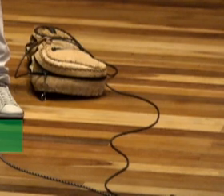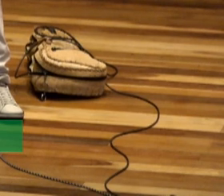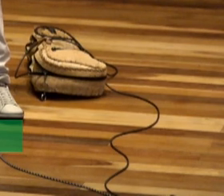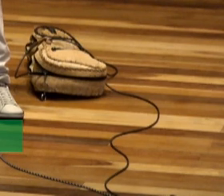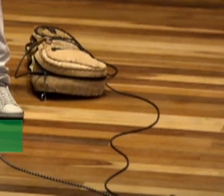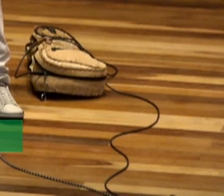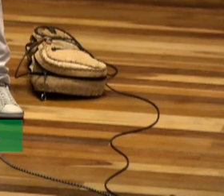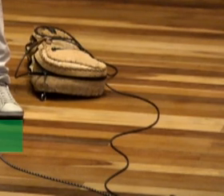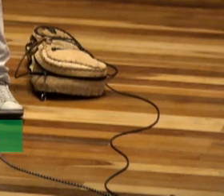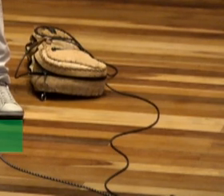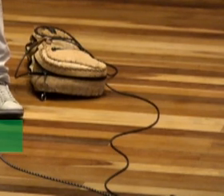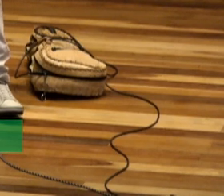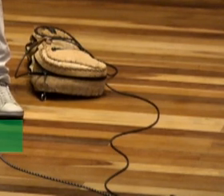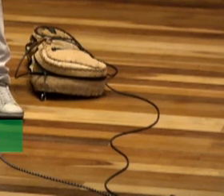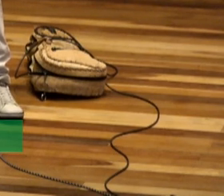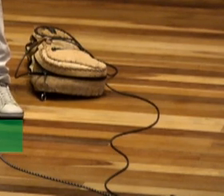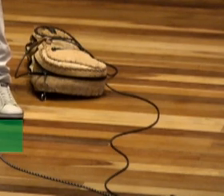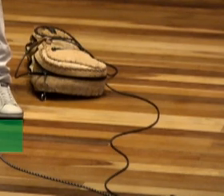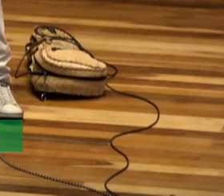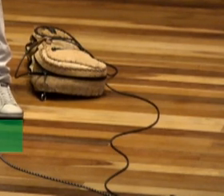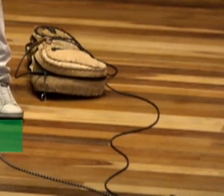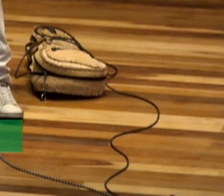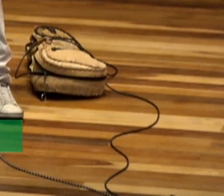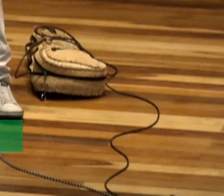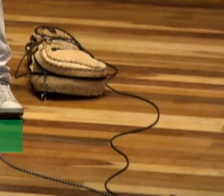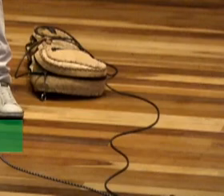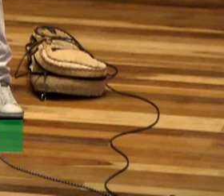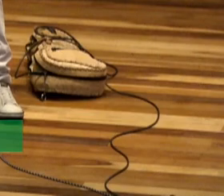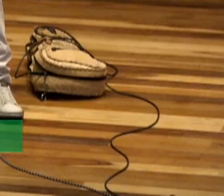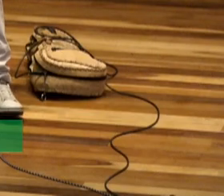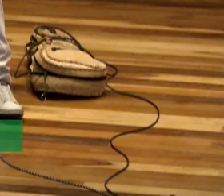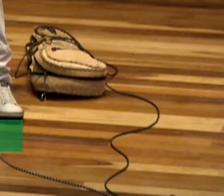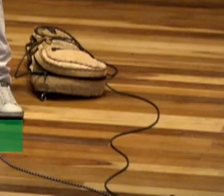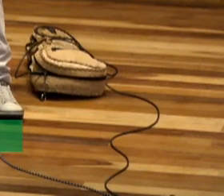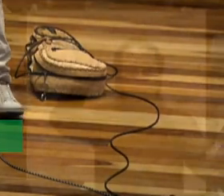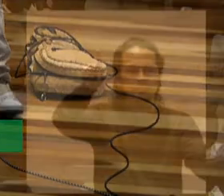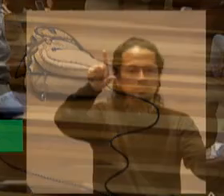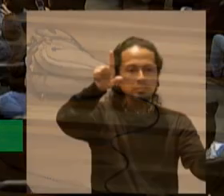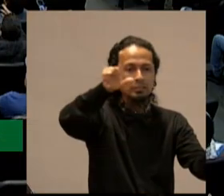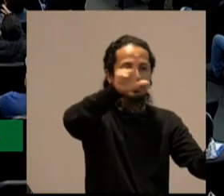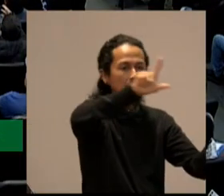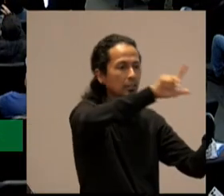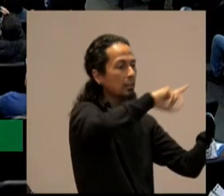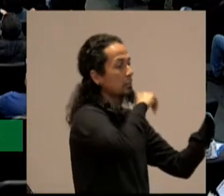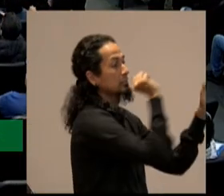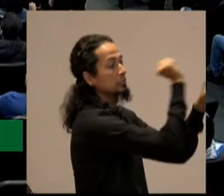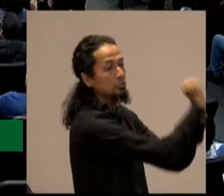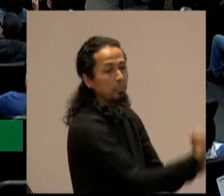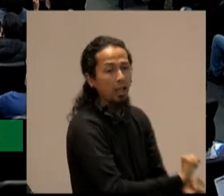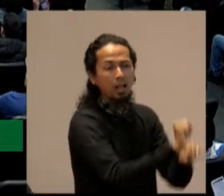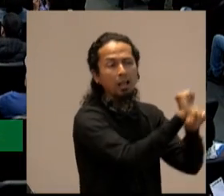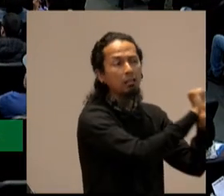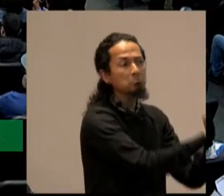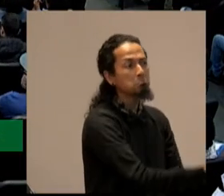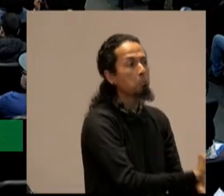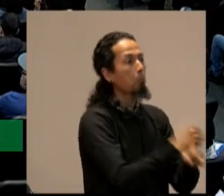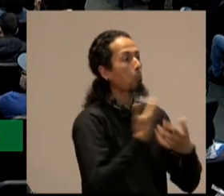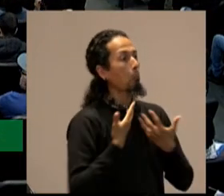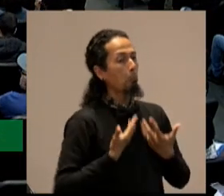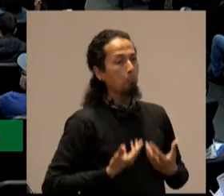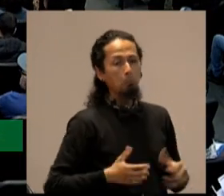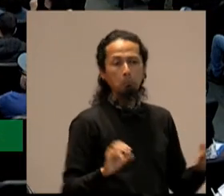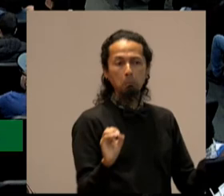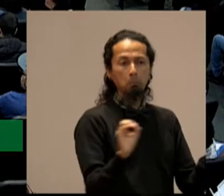Deus não cessam de brotar, nem cansam de esperar. E o